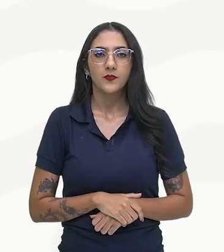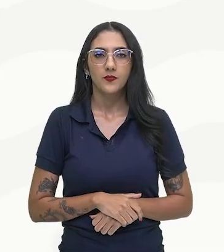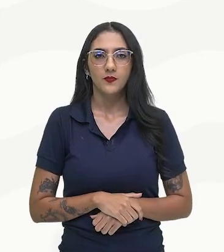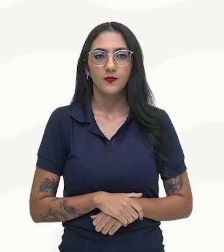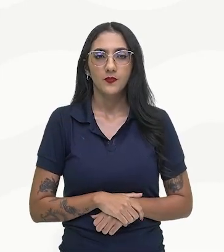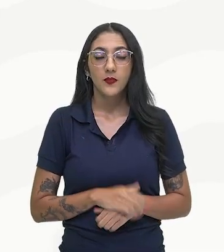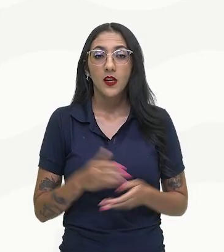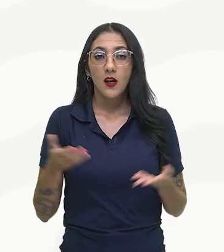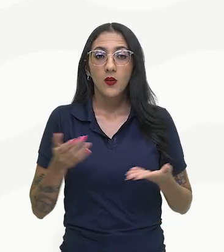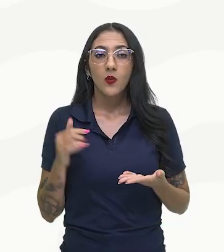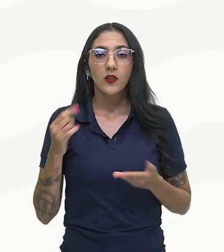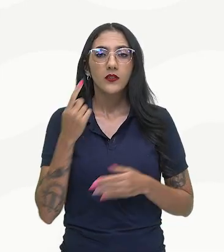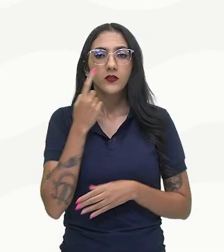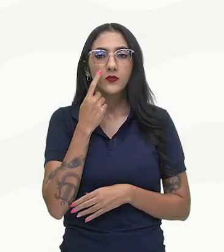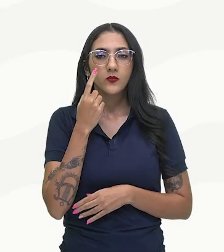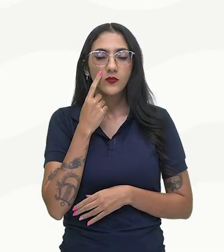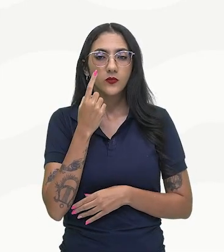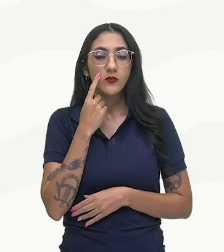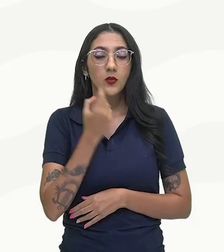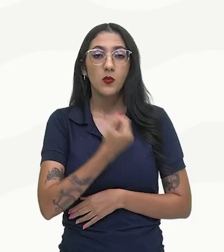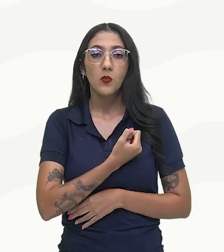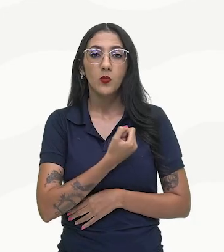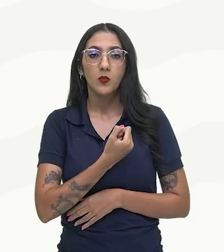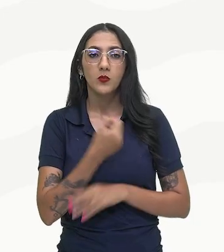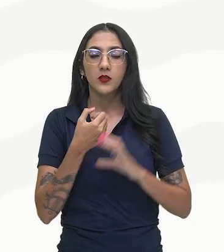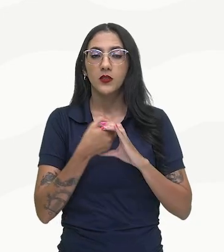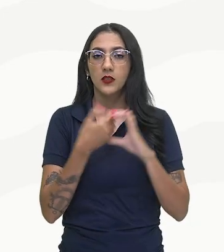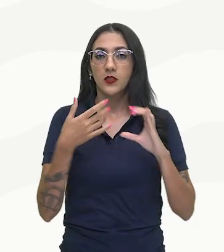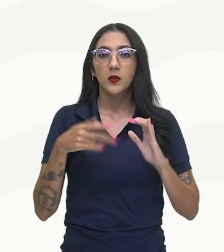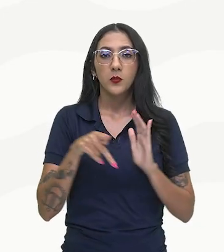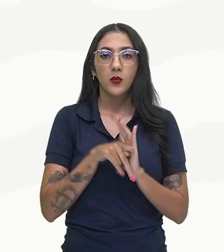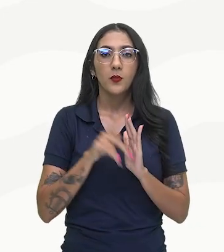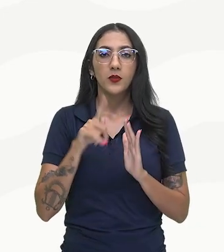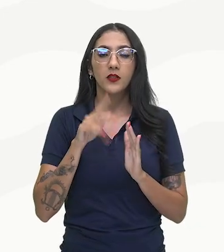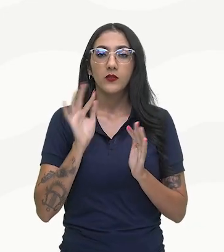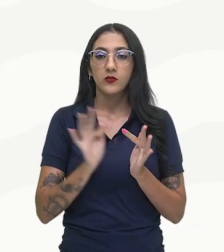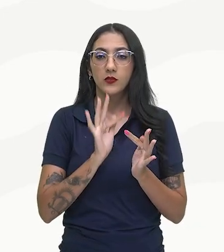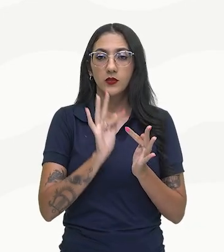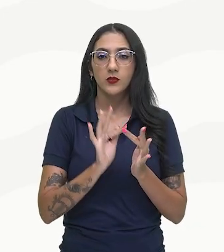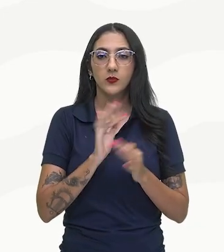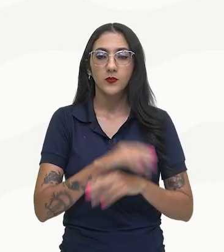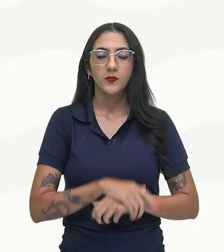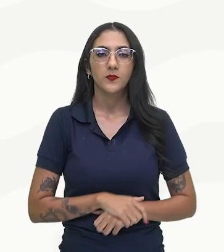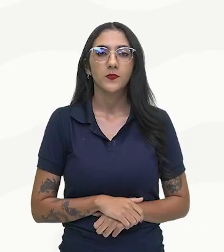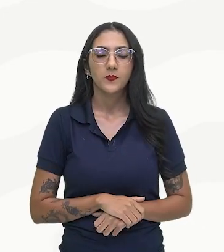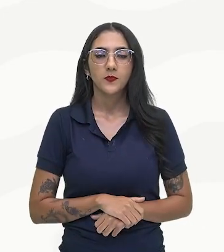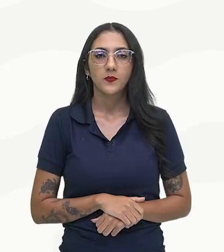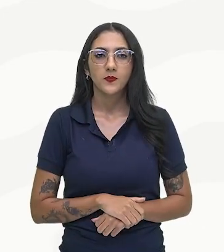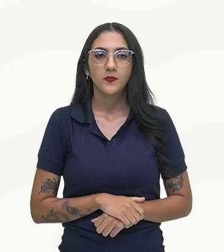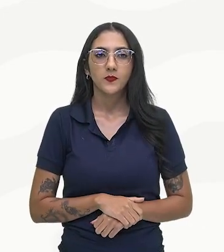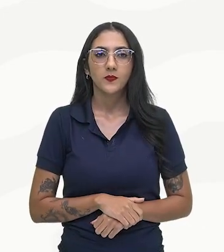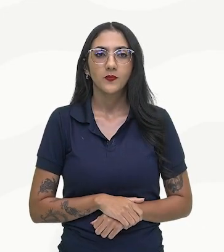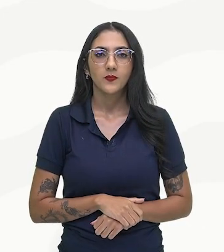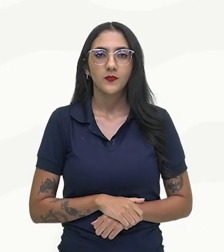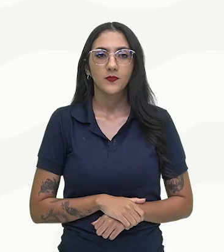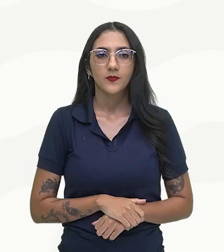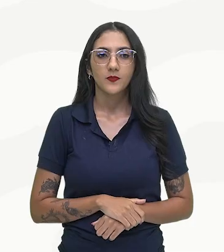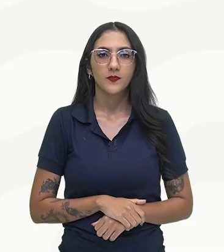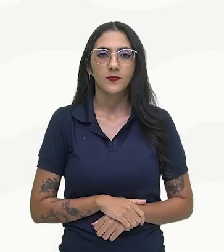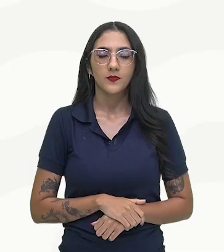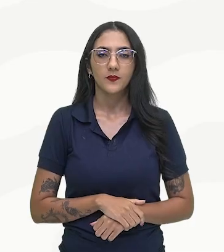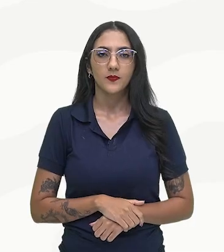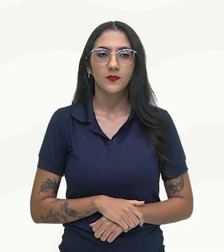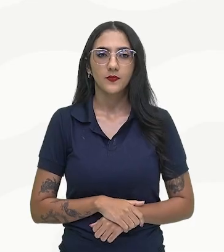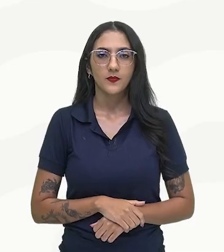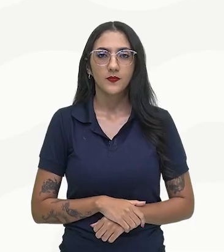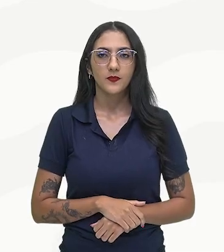valor numérico da função quadrática. Acompanhem aqui com a gente. A gente deixou a parte mais fácil para o final da aula, né,